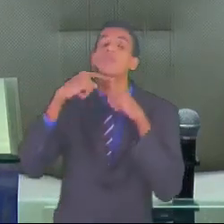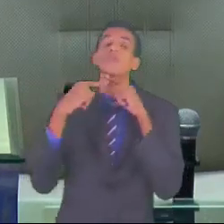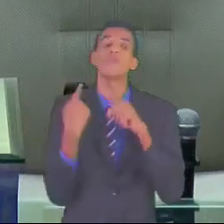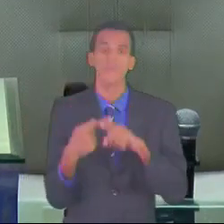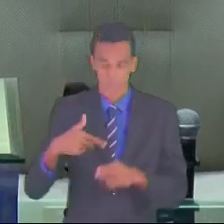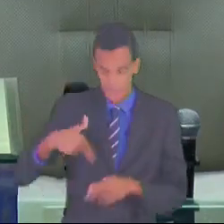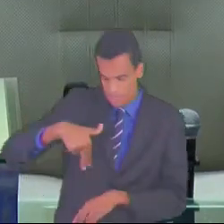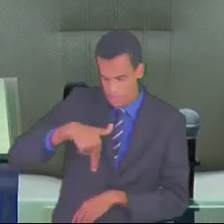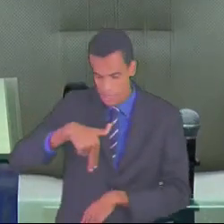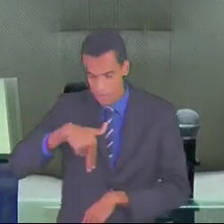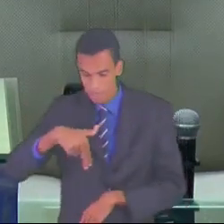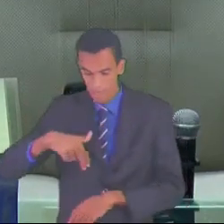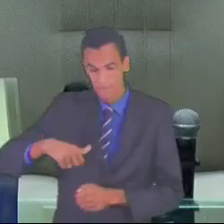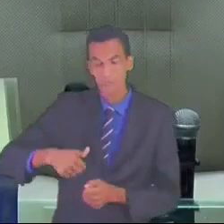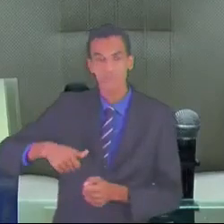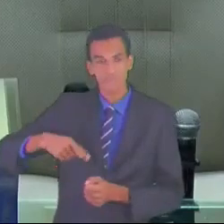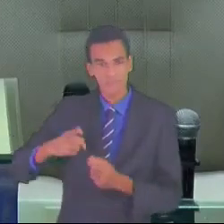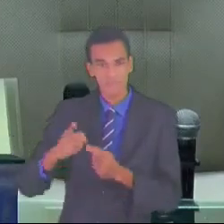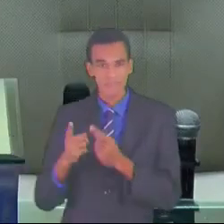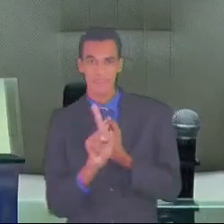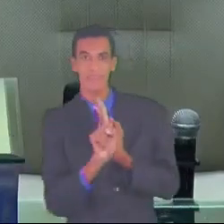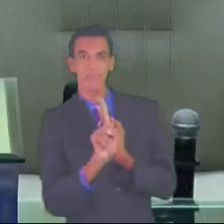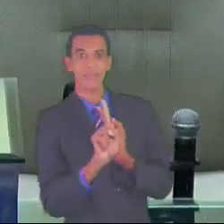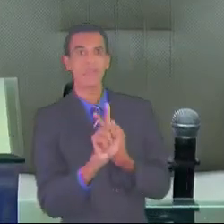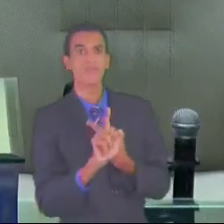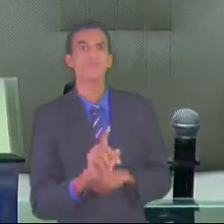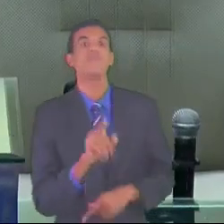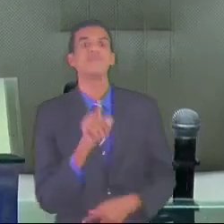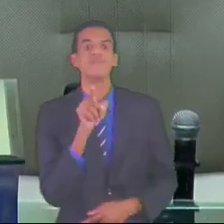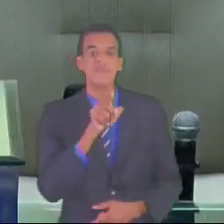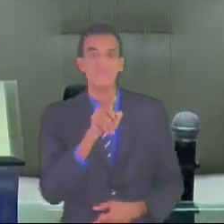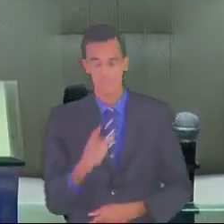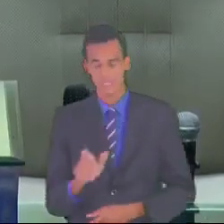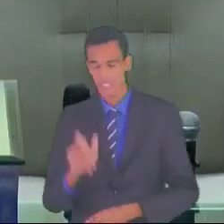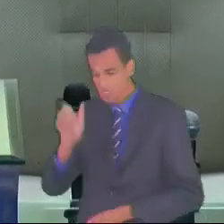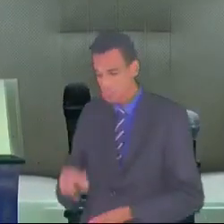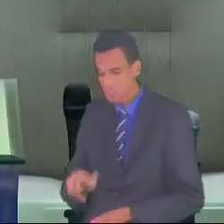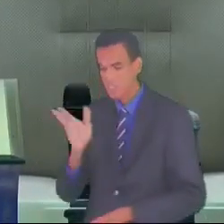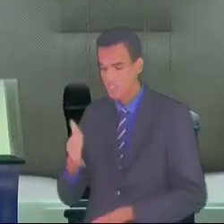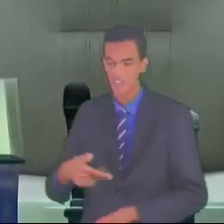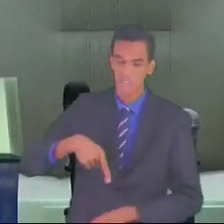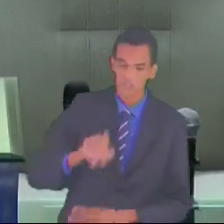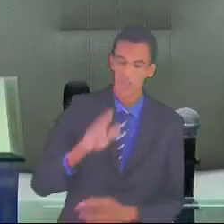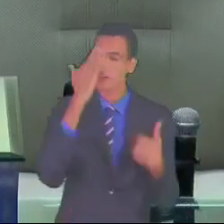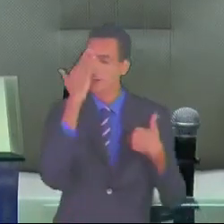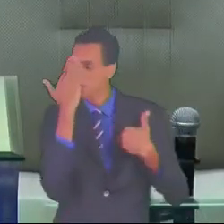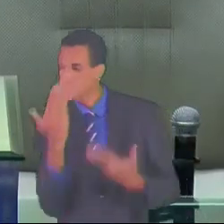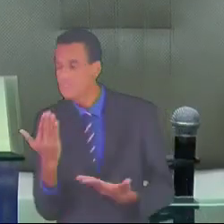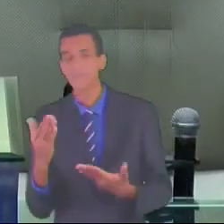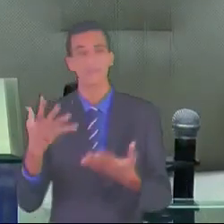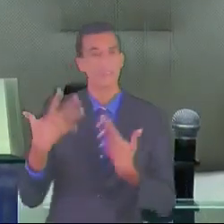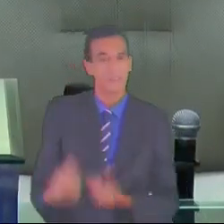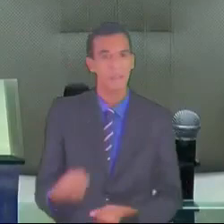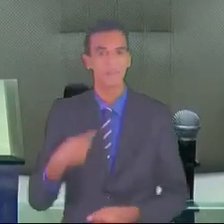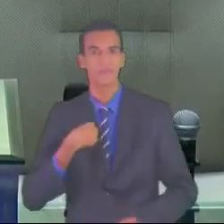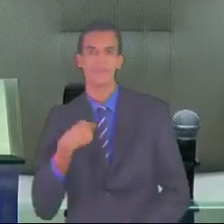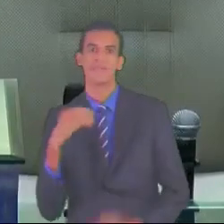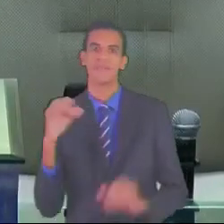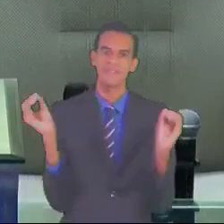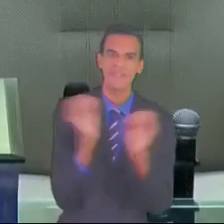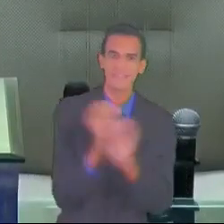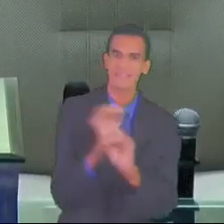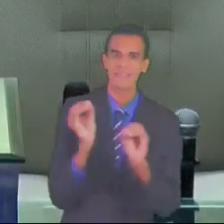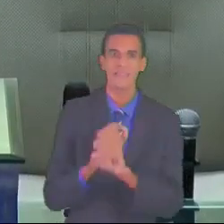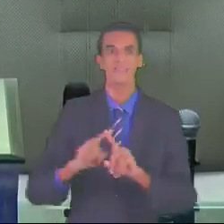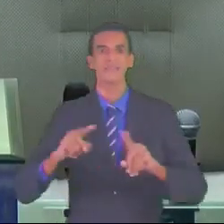vai primeiro. E você nesta noite pode dizer: não, tem gente que já foi, já agradeceu, já recebeu, e eu nada. Mas eu quero dizer para